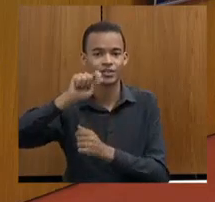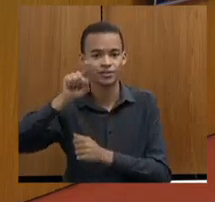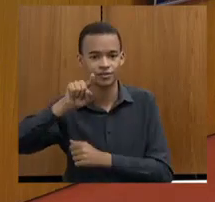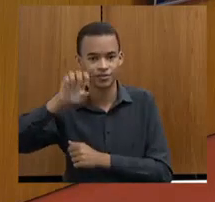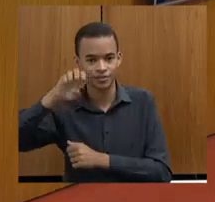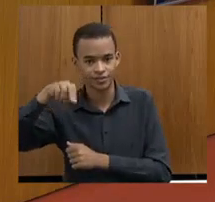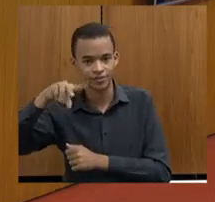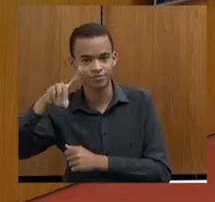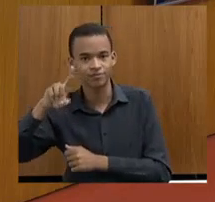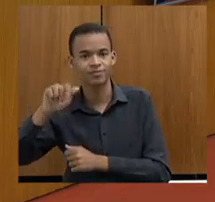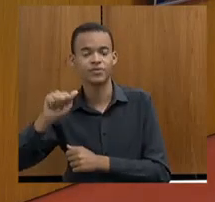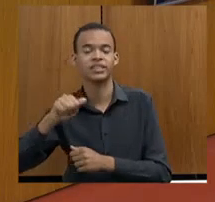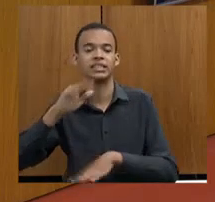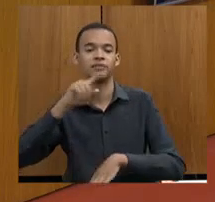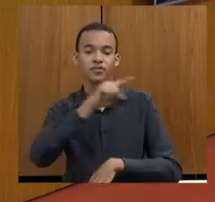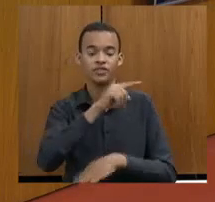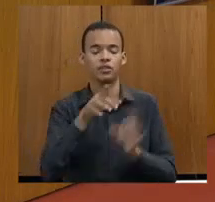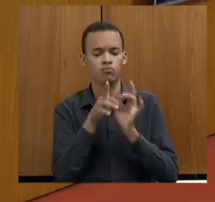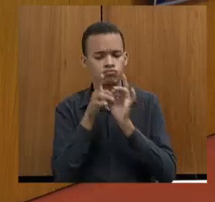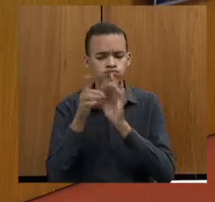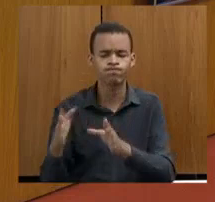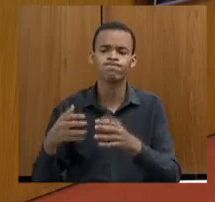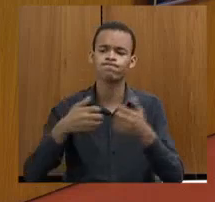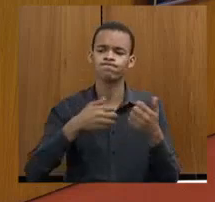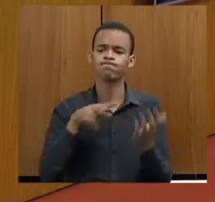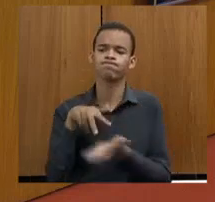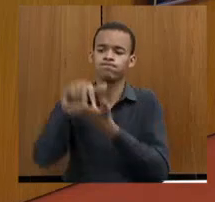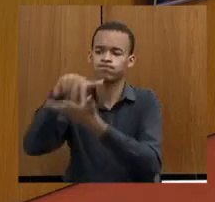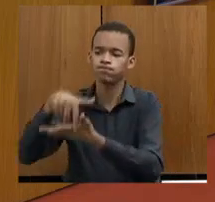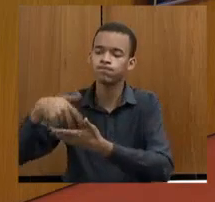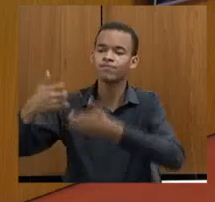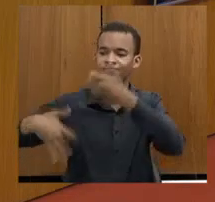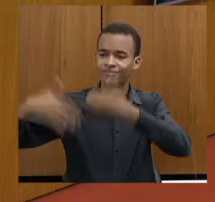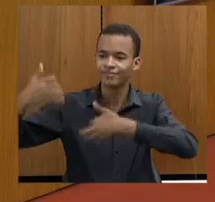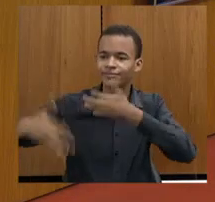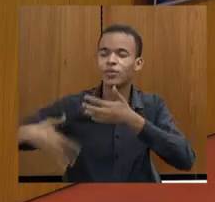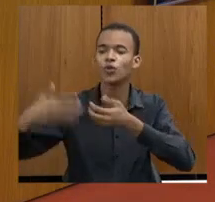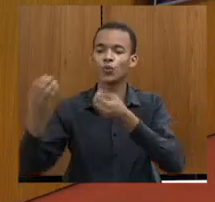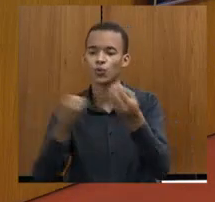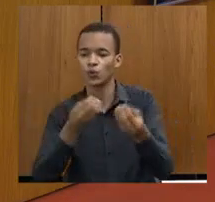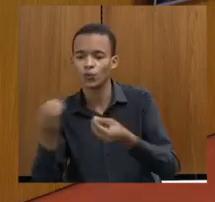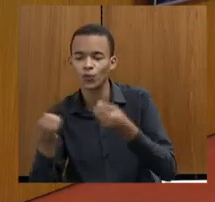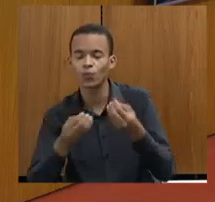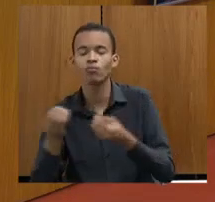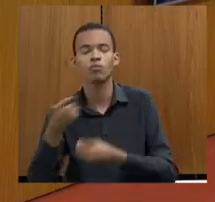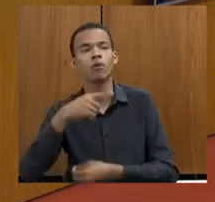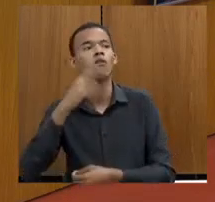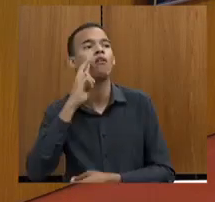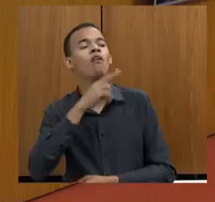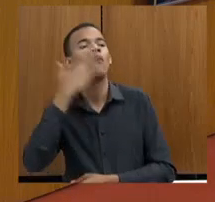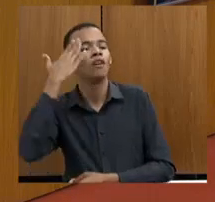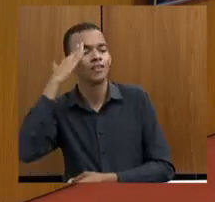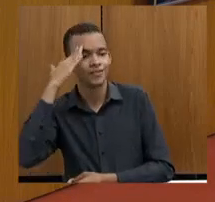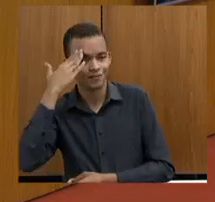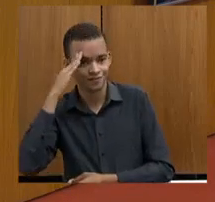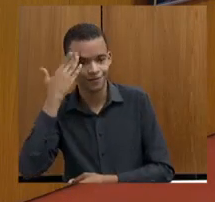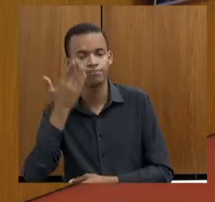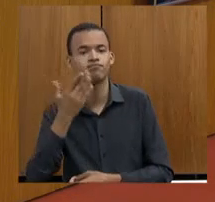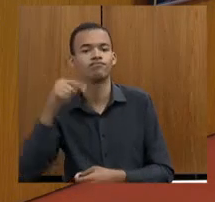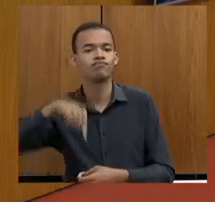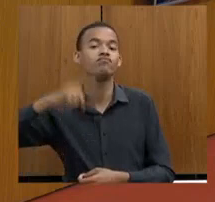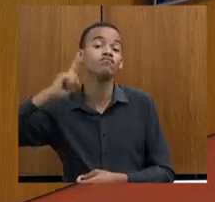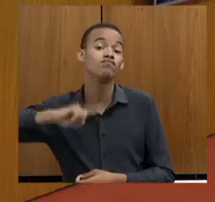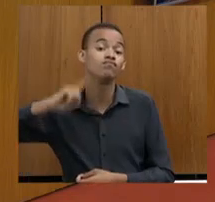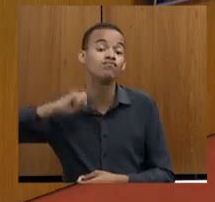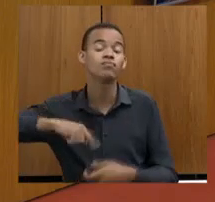de explicar E tipo E que técnica para que a gente entendesse conseguisse viabilizar as necessidades maiores do Estado